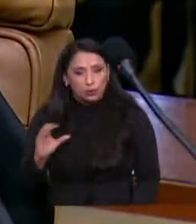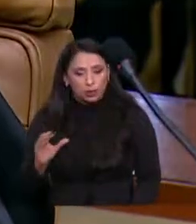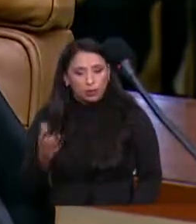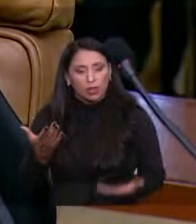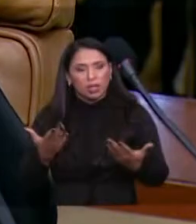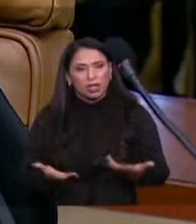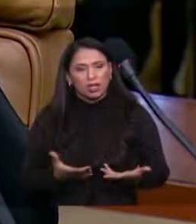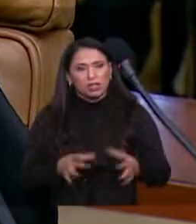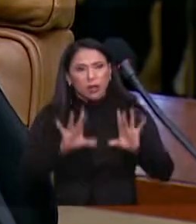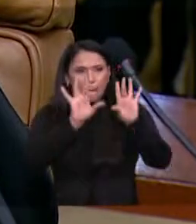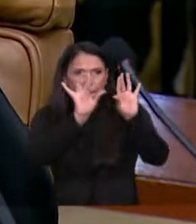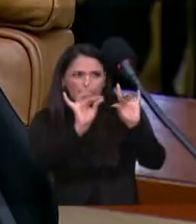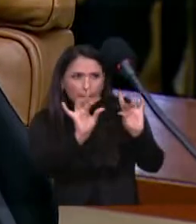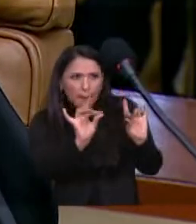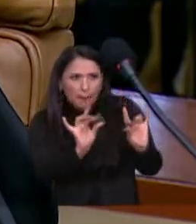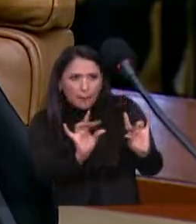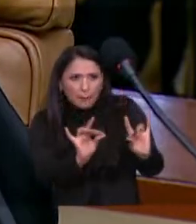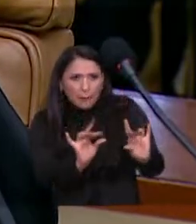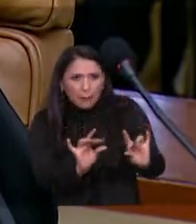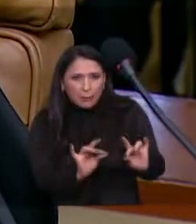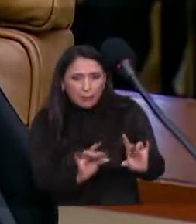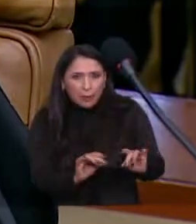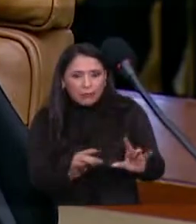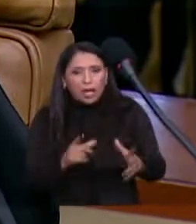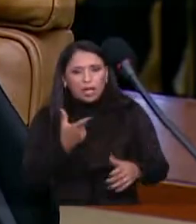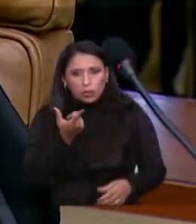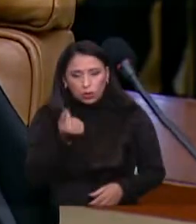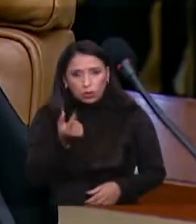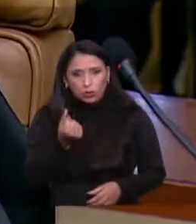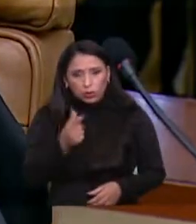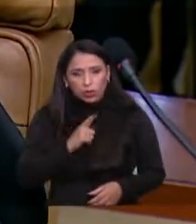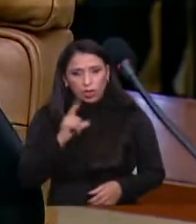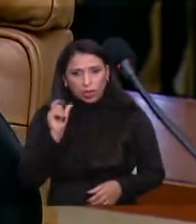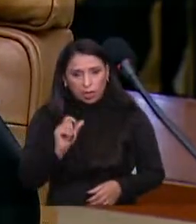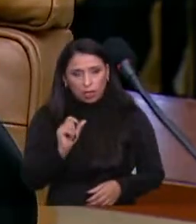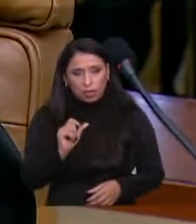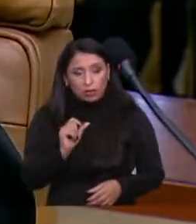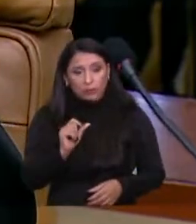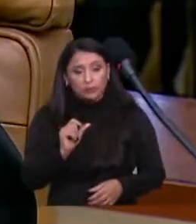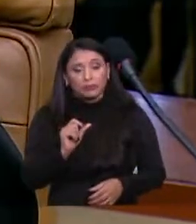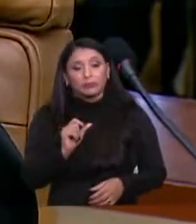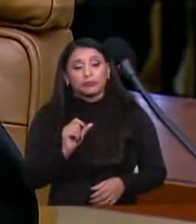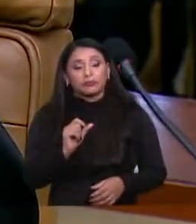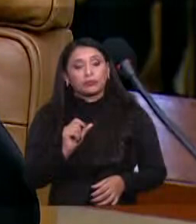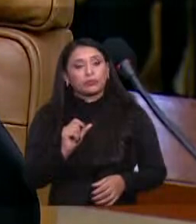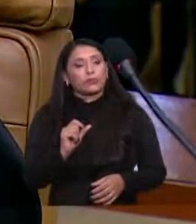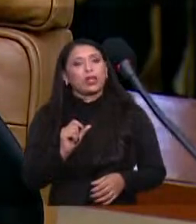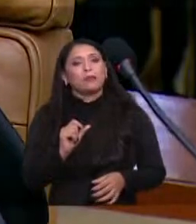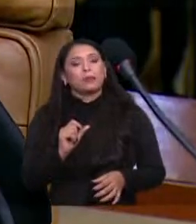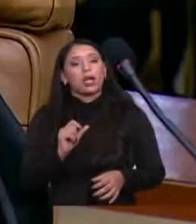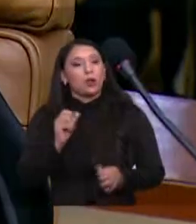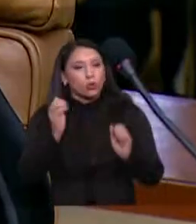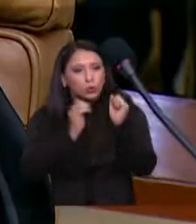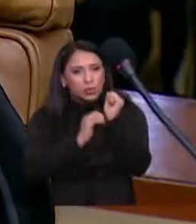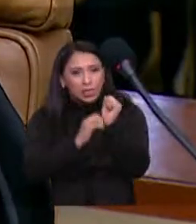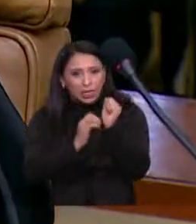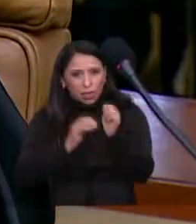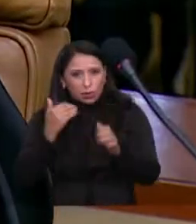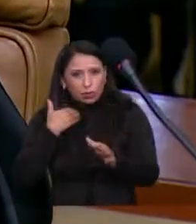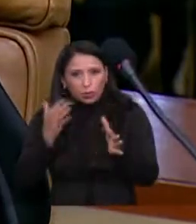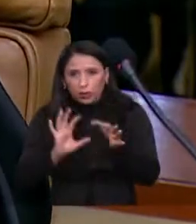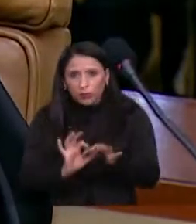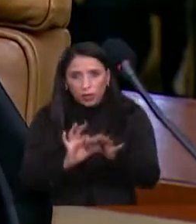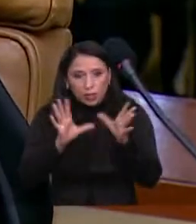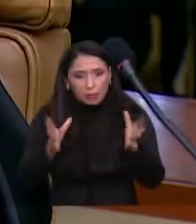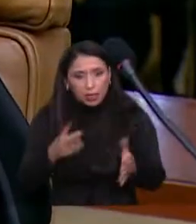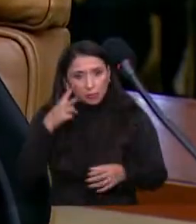em minuciosa análise dos dados obtidos por intermédio da quebra do sigilo bancários acusados os